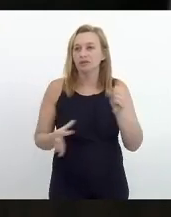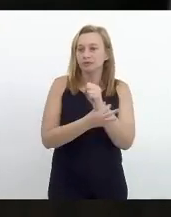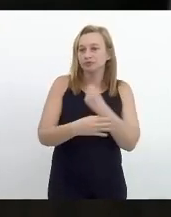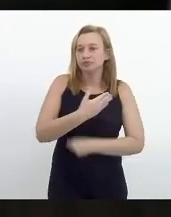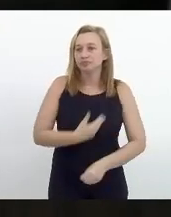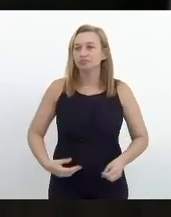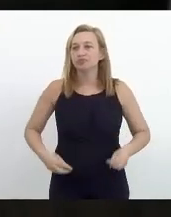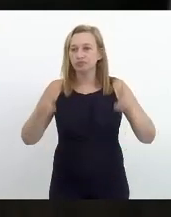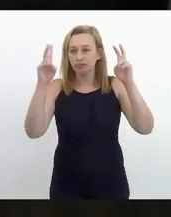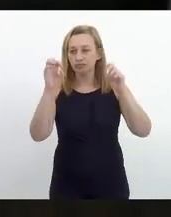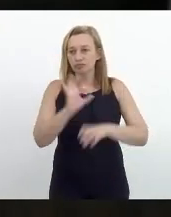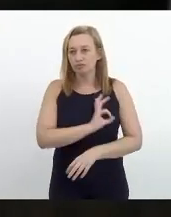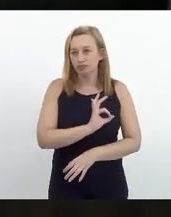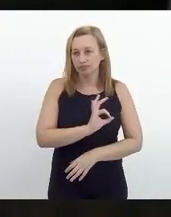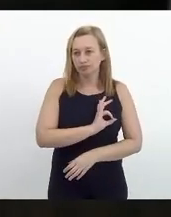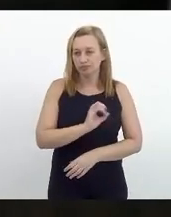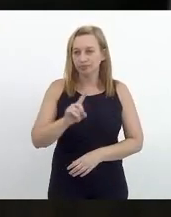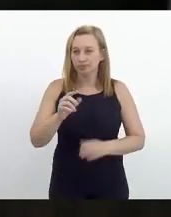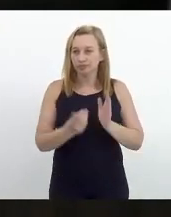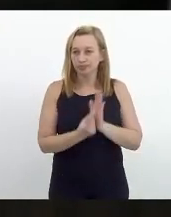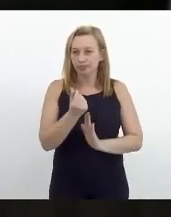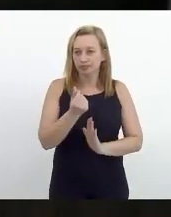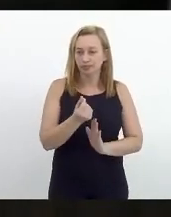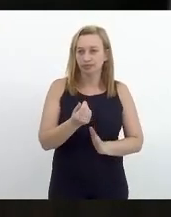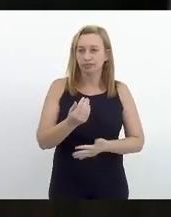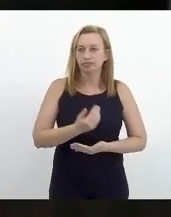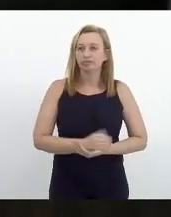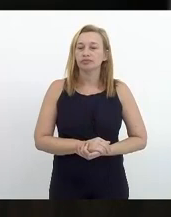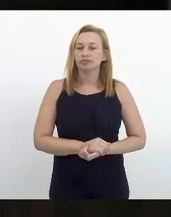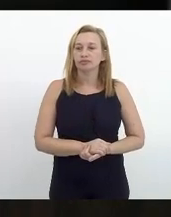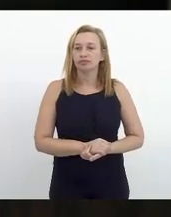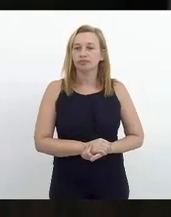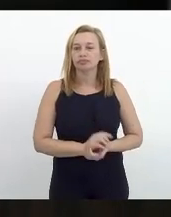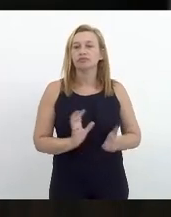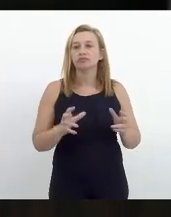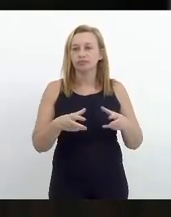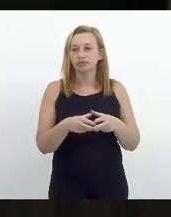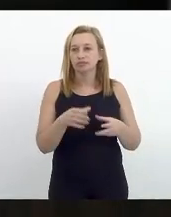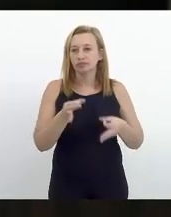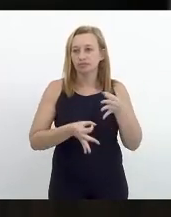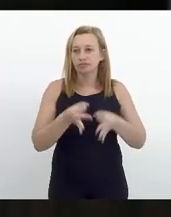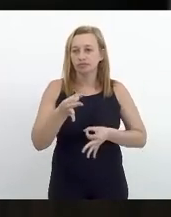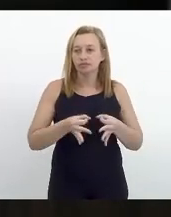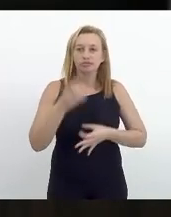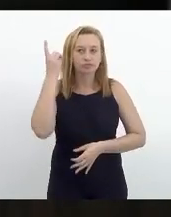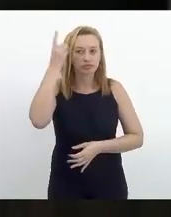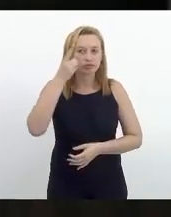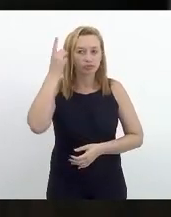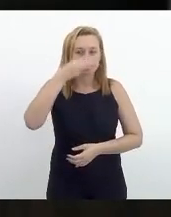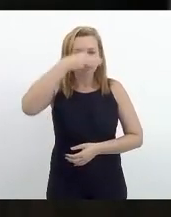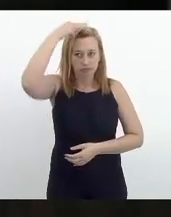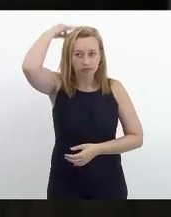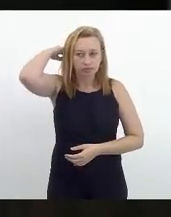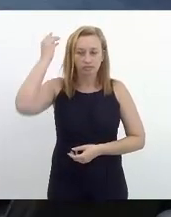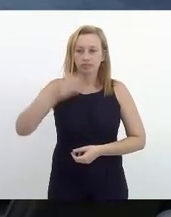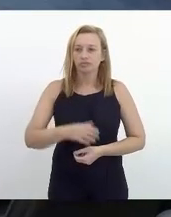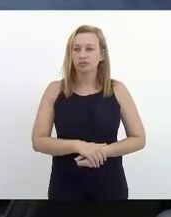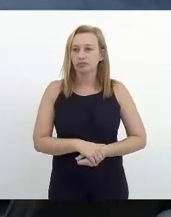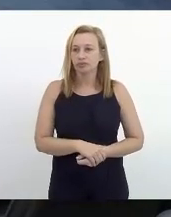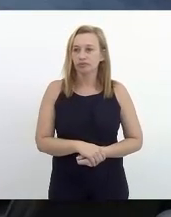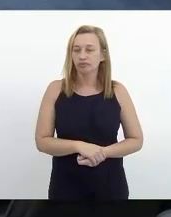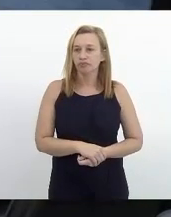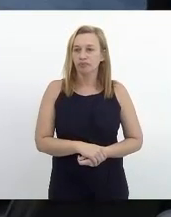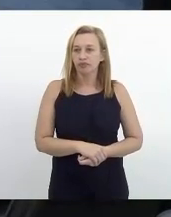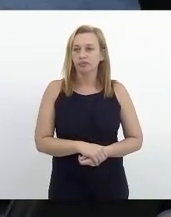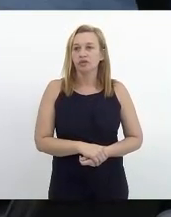Pública e Assuntos de Polícia e de Orçamento. Para emitir parecer pela Comissão de Constituição e Justiça, deputado Márcio Pacheco.